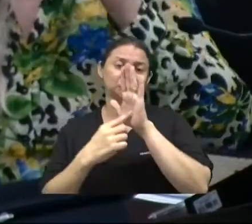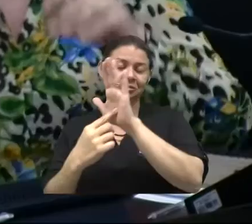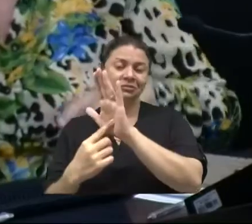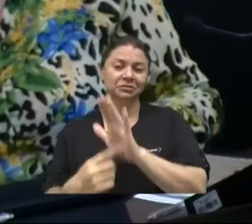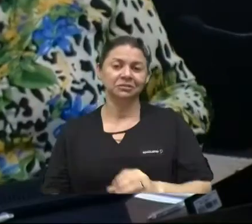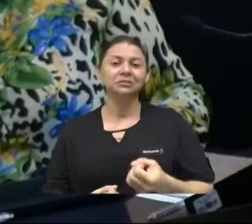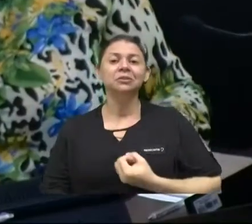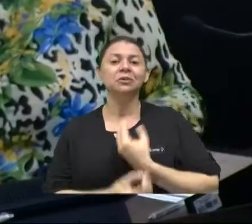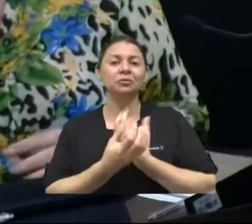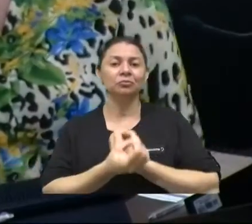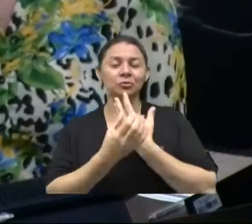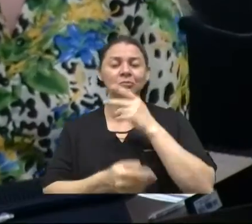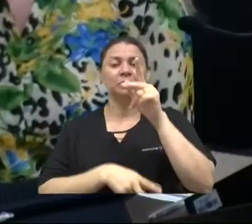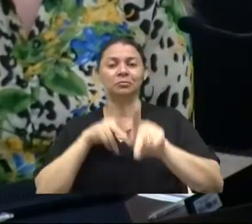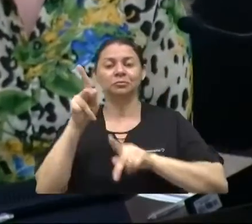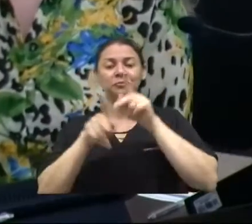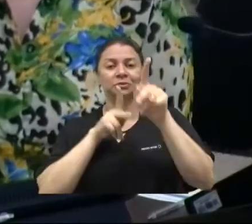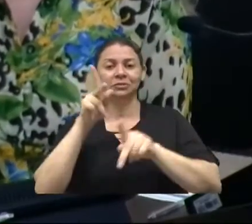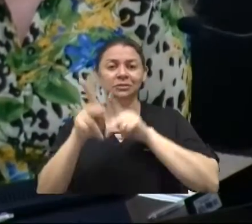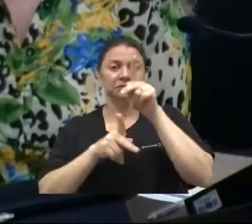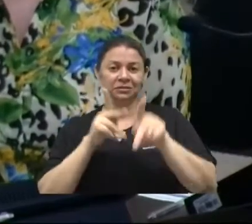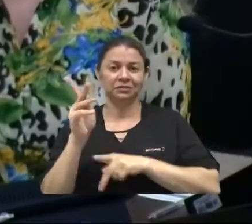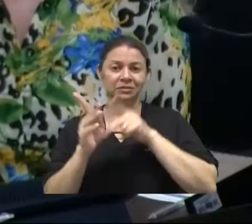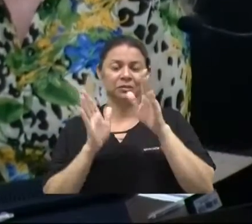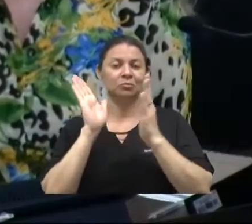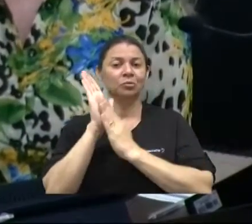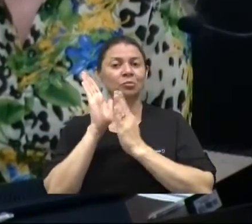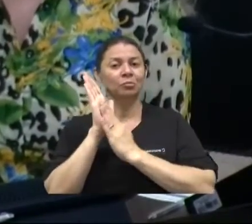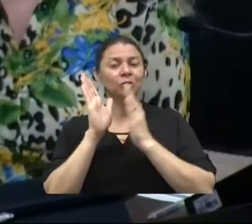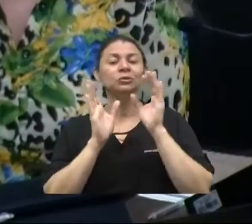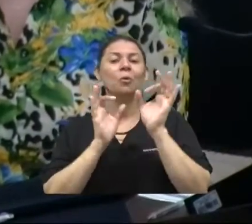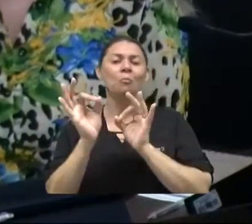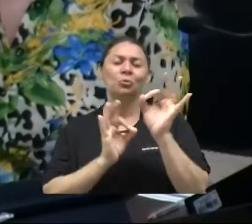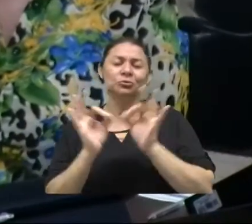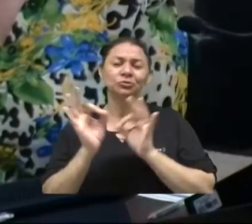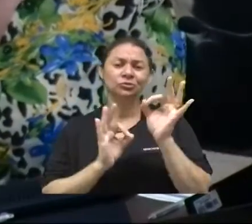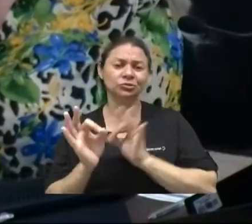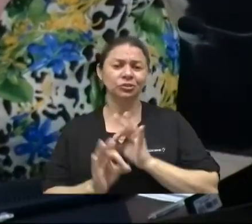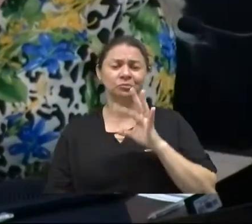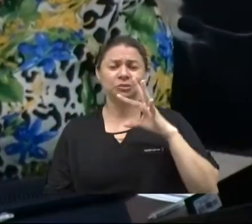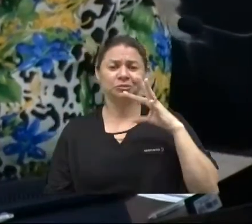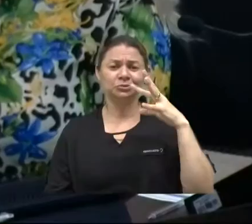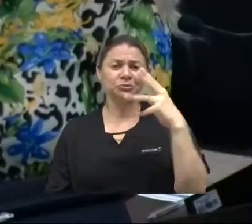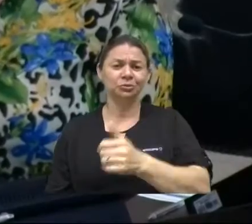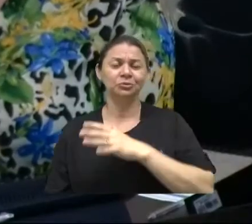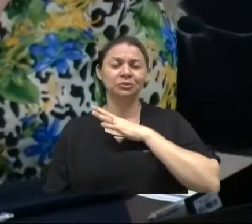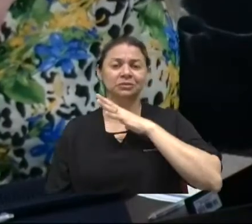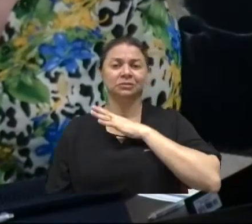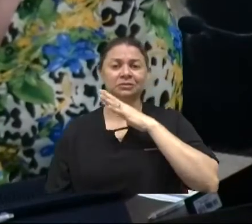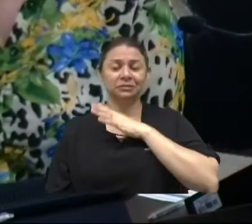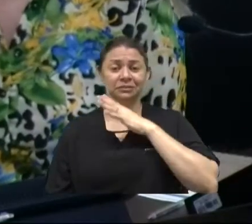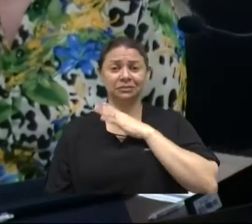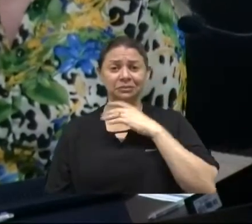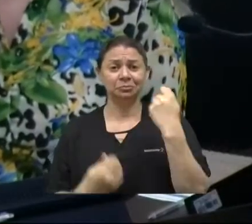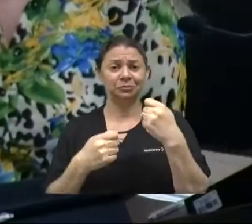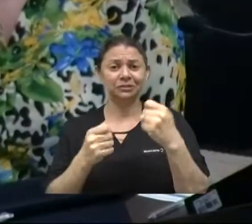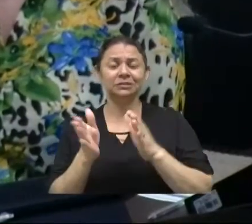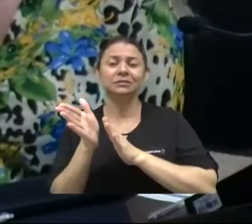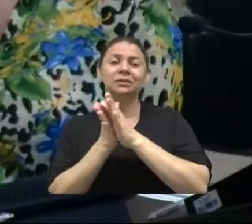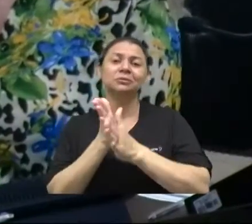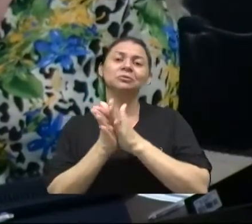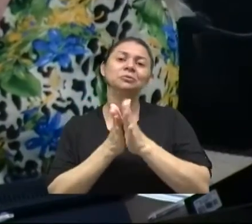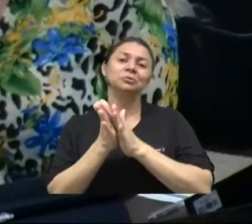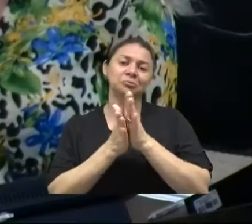informar a população e mostrar, e toda a cidade de Limeira, mostrar a necessidade e a vantagem que